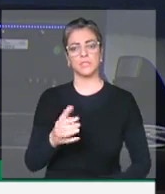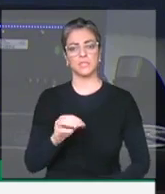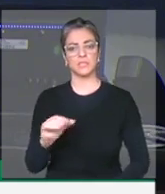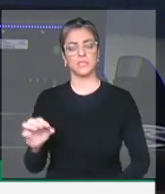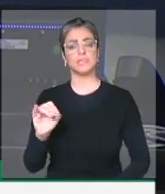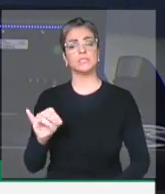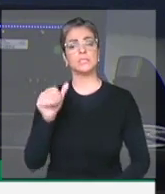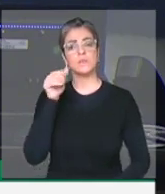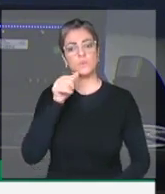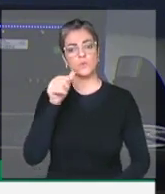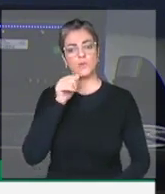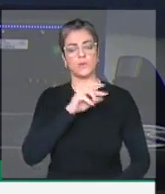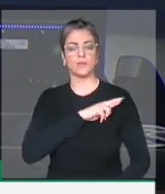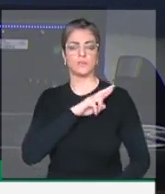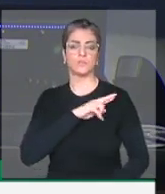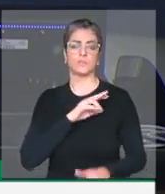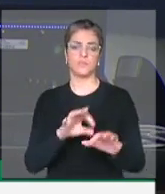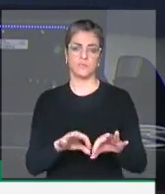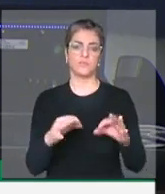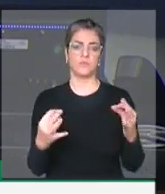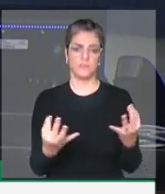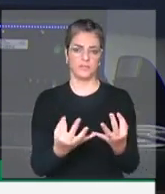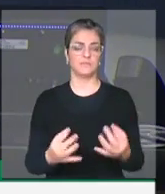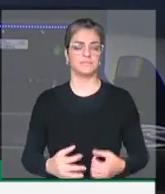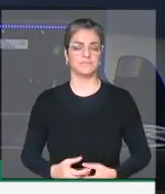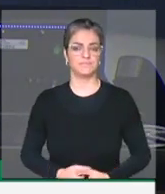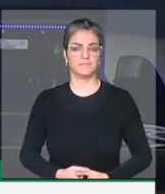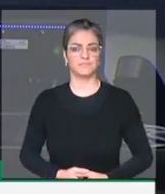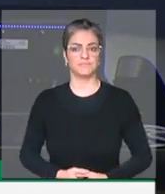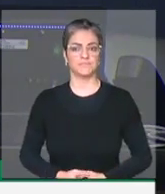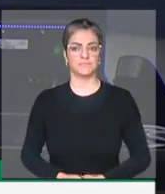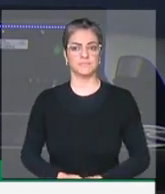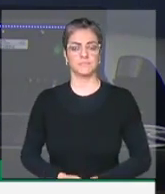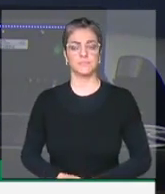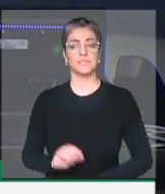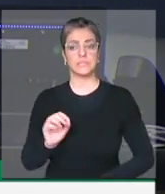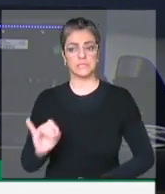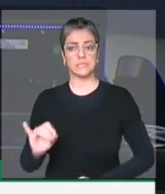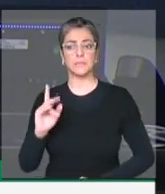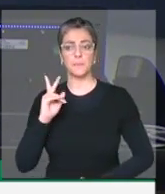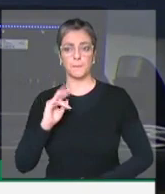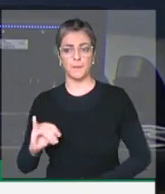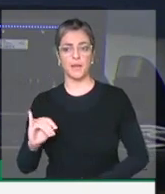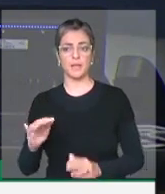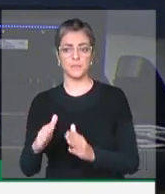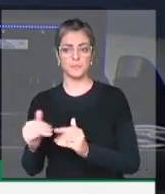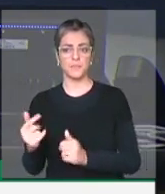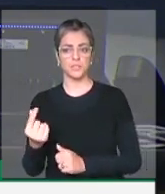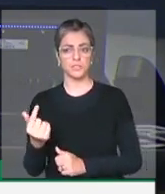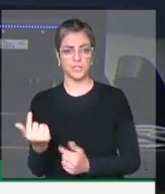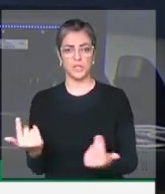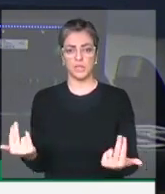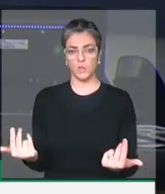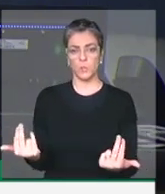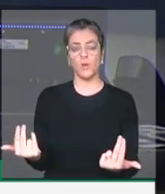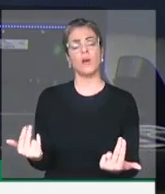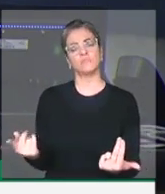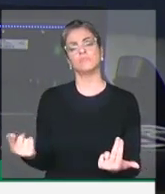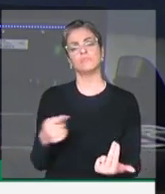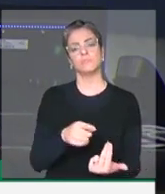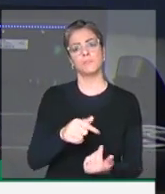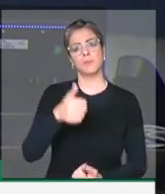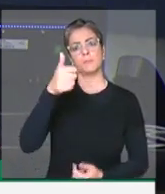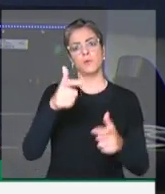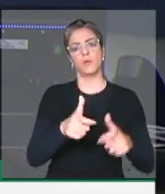família uniparental, chefe de família, quando o pai também informa ser o responsável pelos dependentes. A matéria